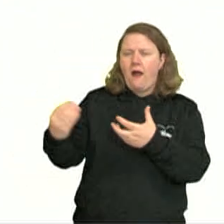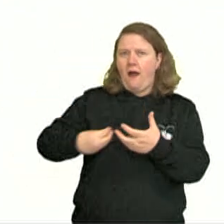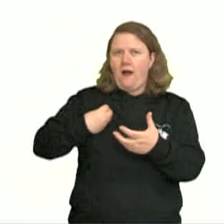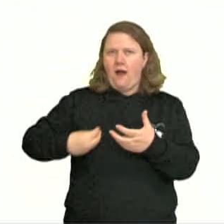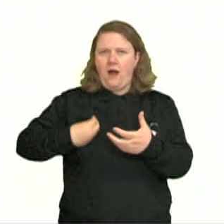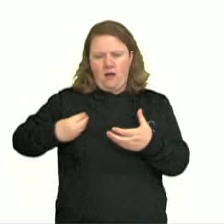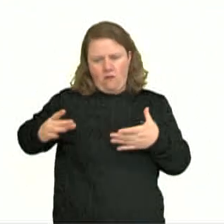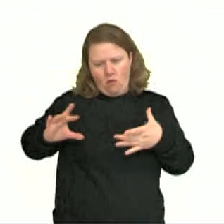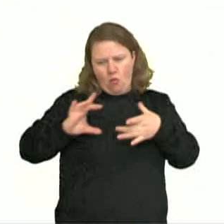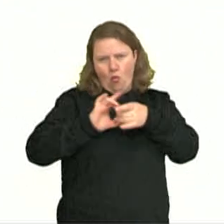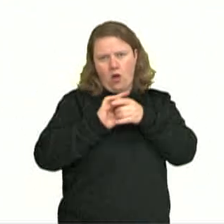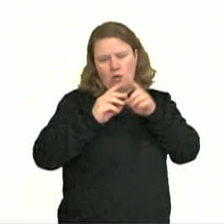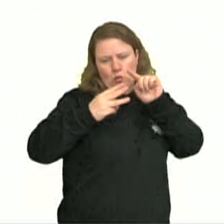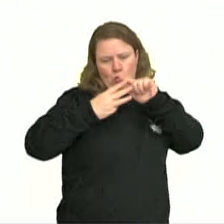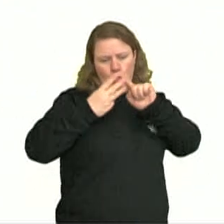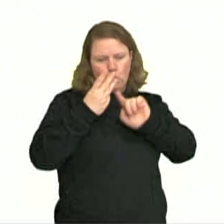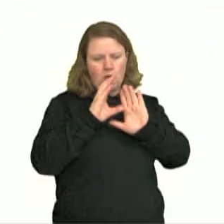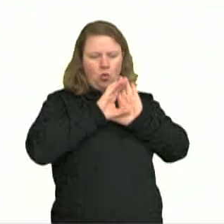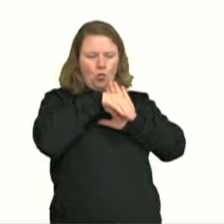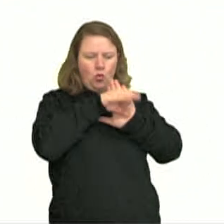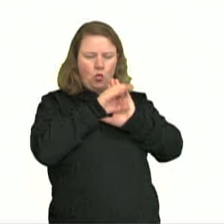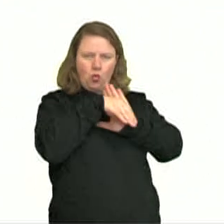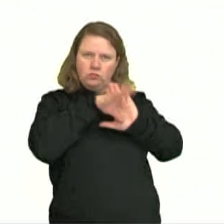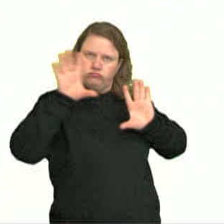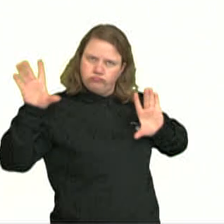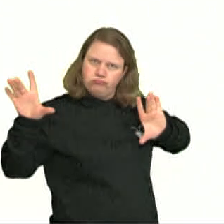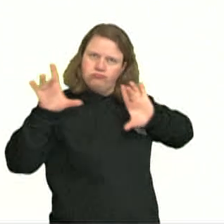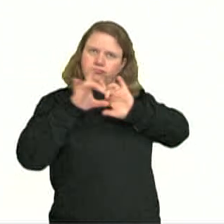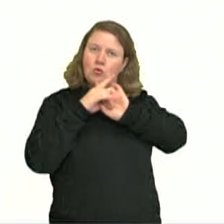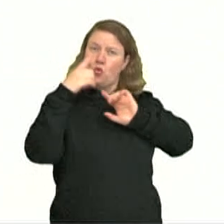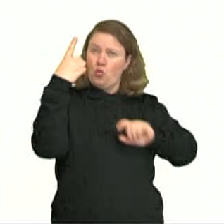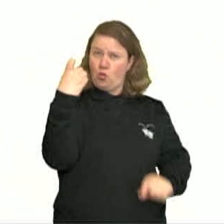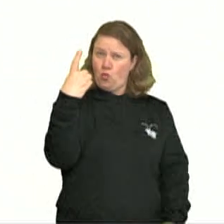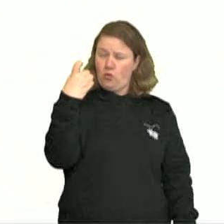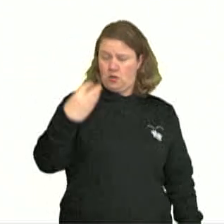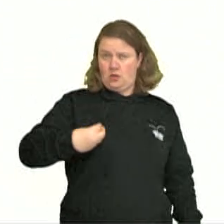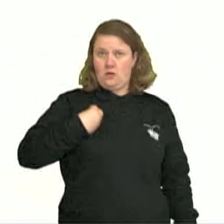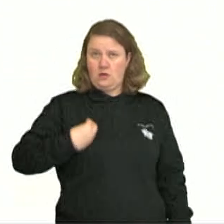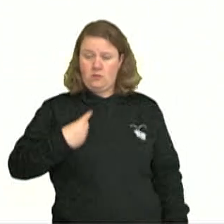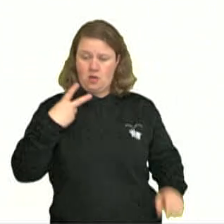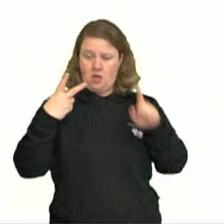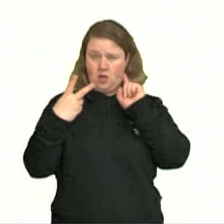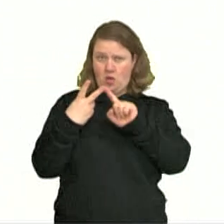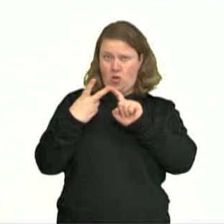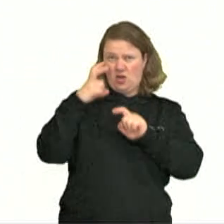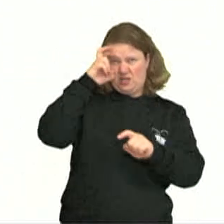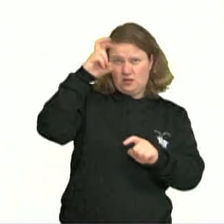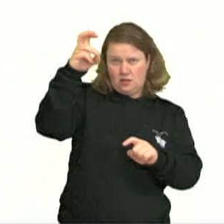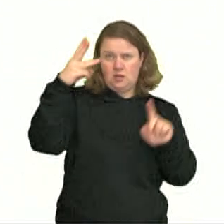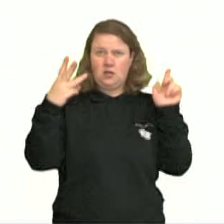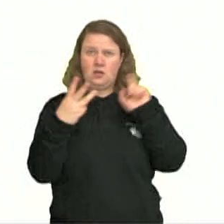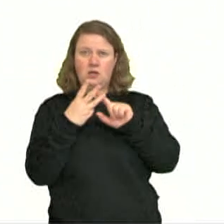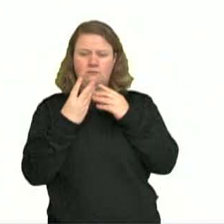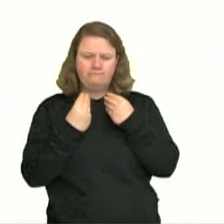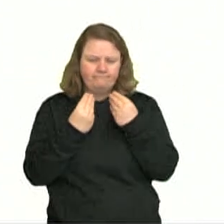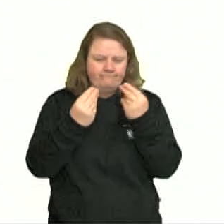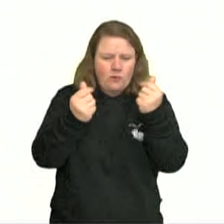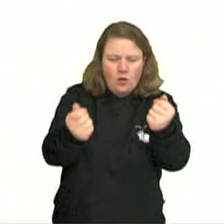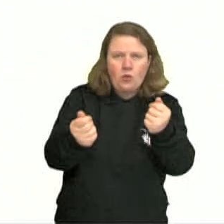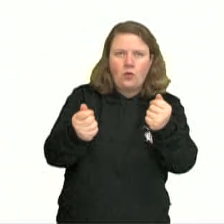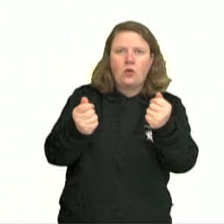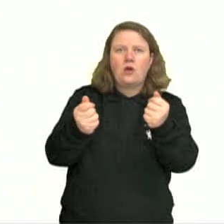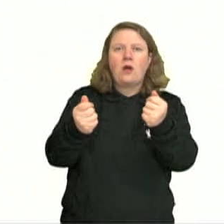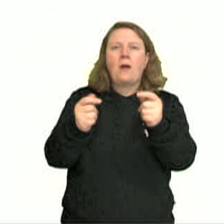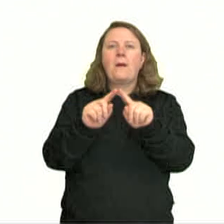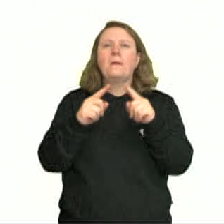três conceitos. Uma só vida, uma só inteligência, uma só essência, sem que seja possível operar